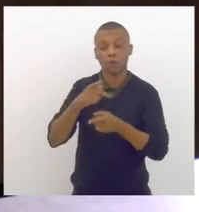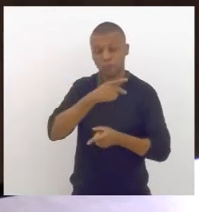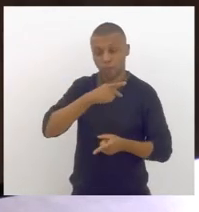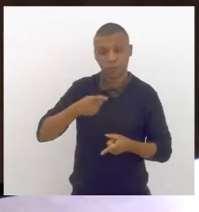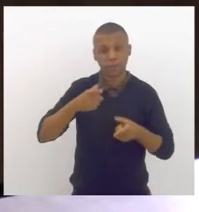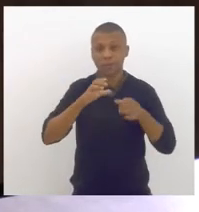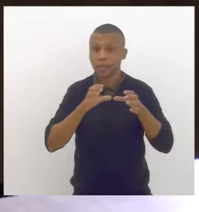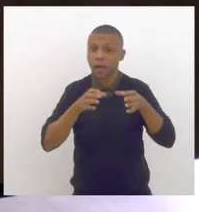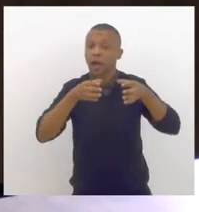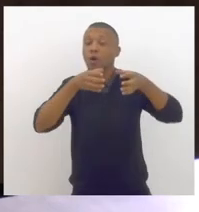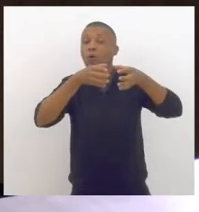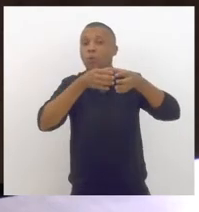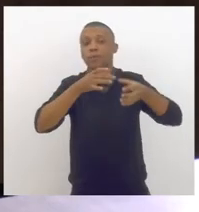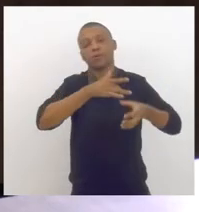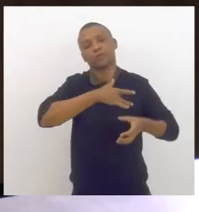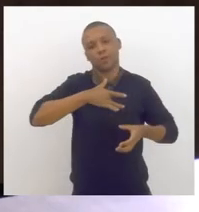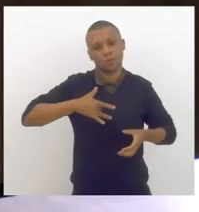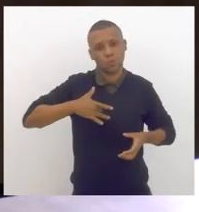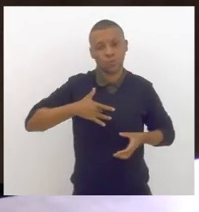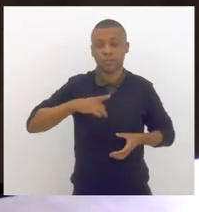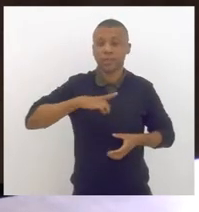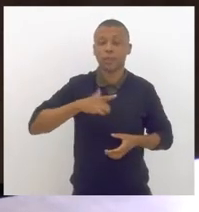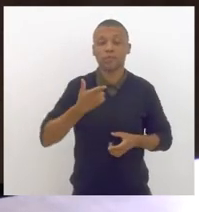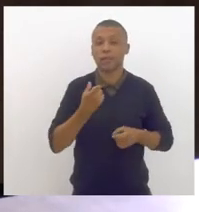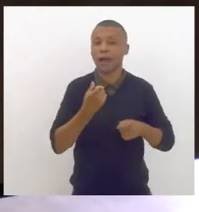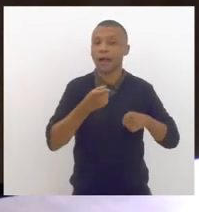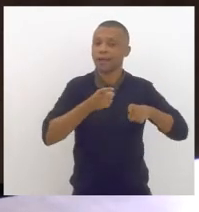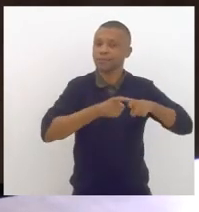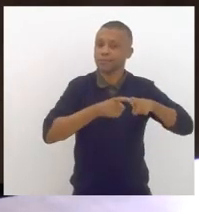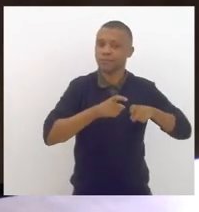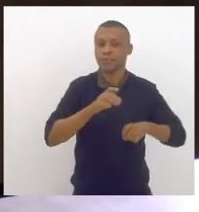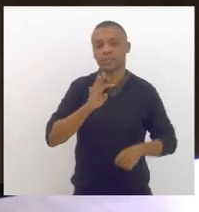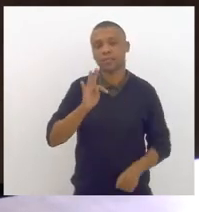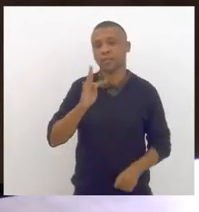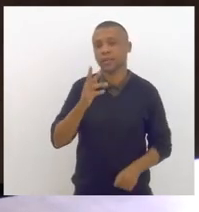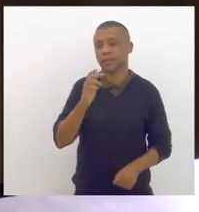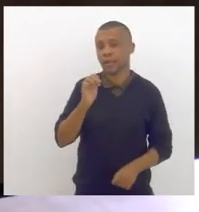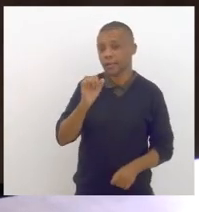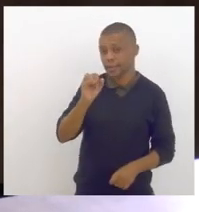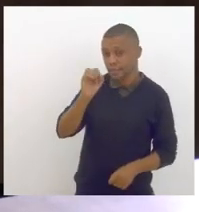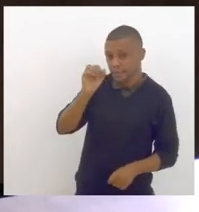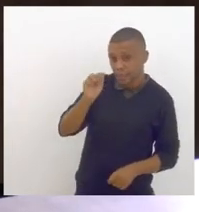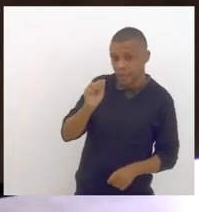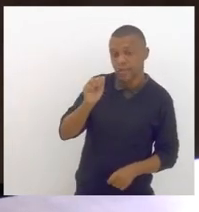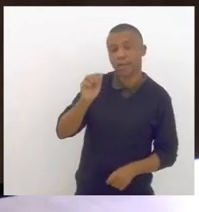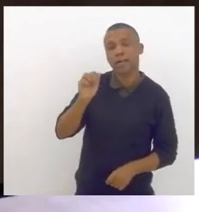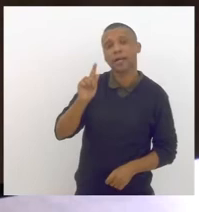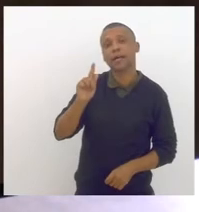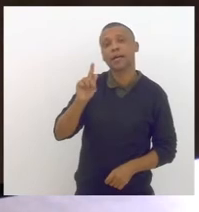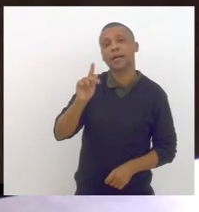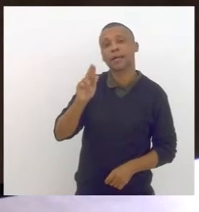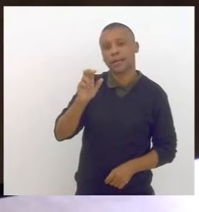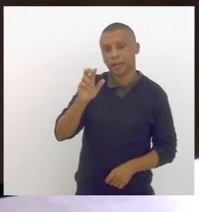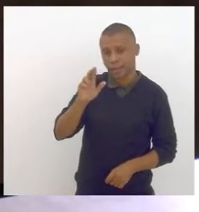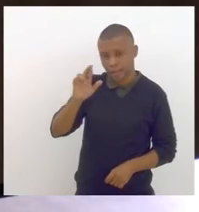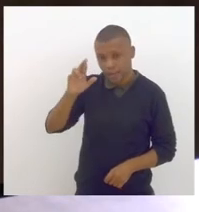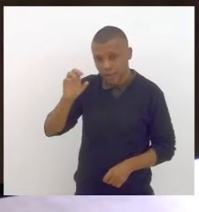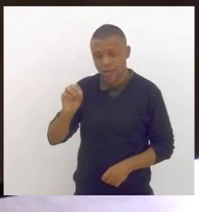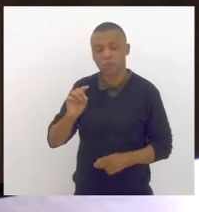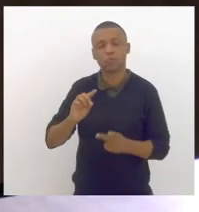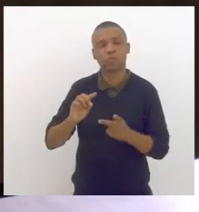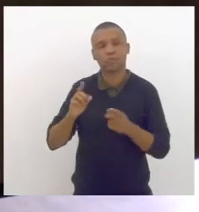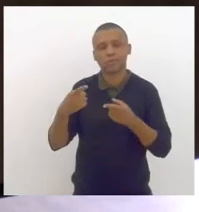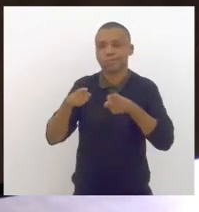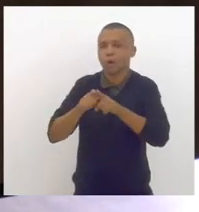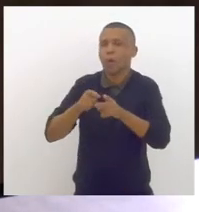lá a doutora Thaisa Guerreiro. Na Ação das Mulheres, que é a minha militância, temos lá a doutora Flávia. Então,